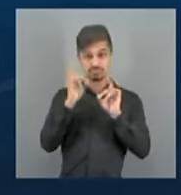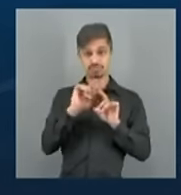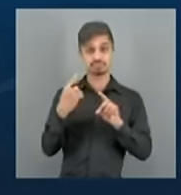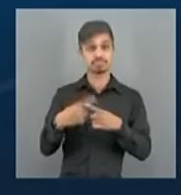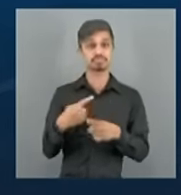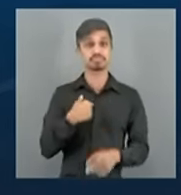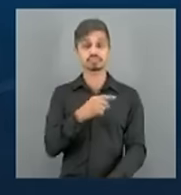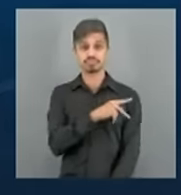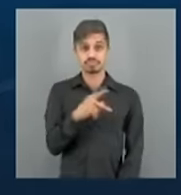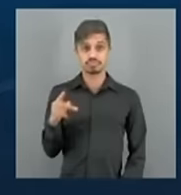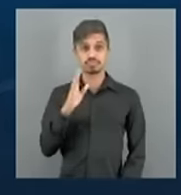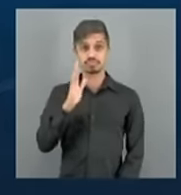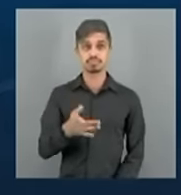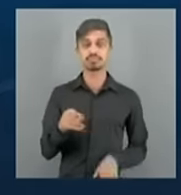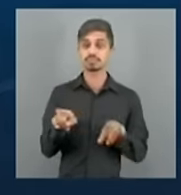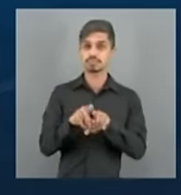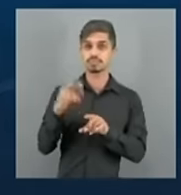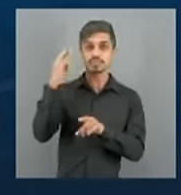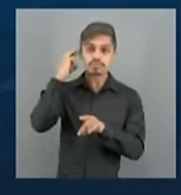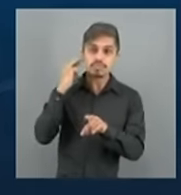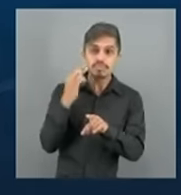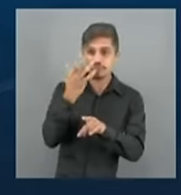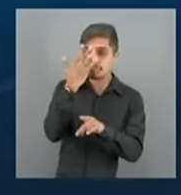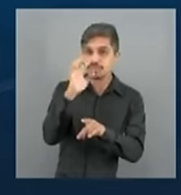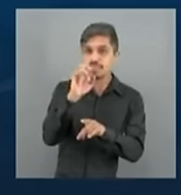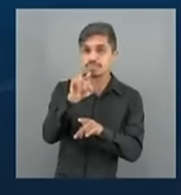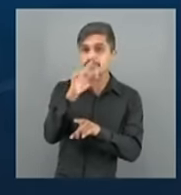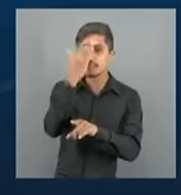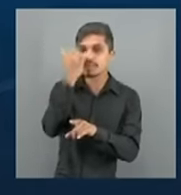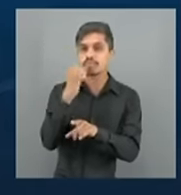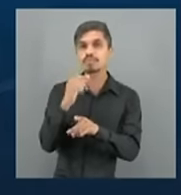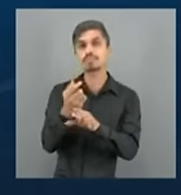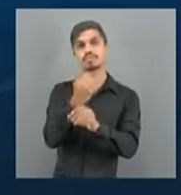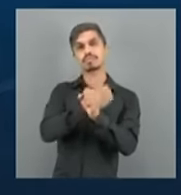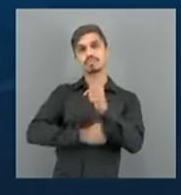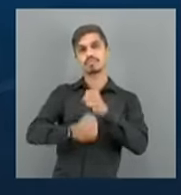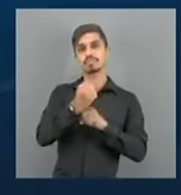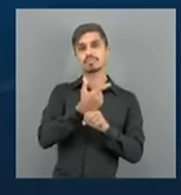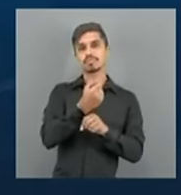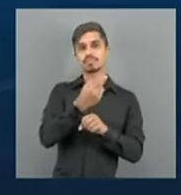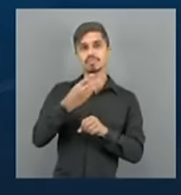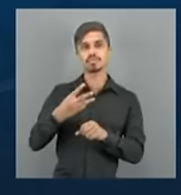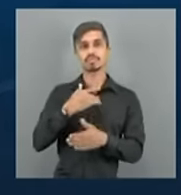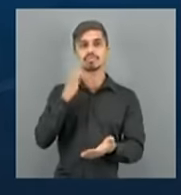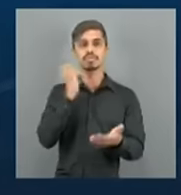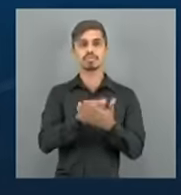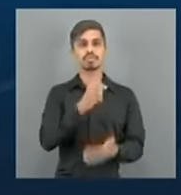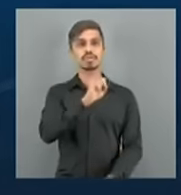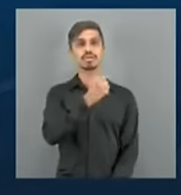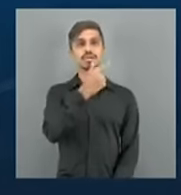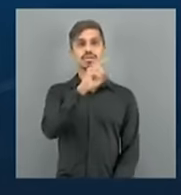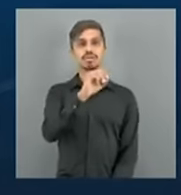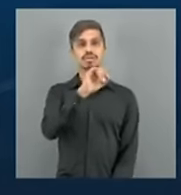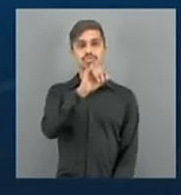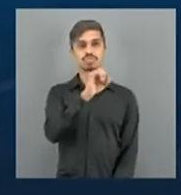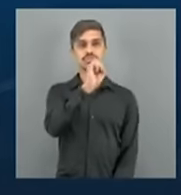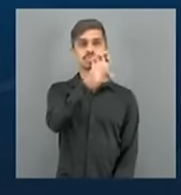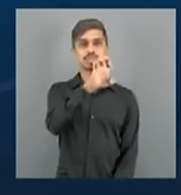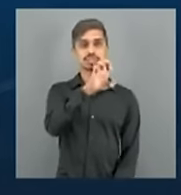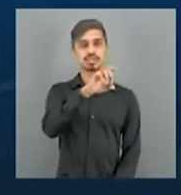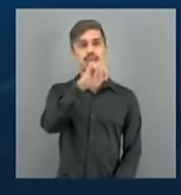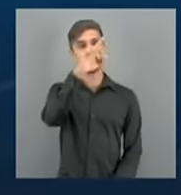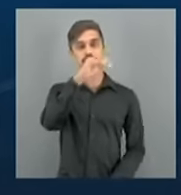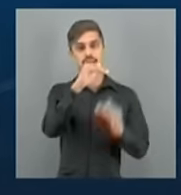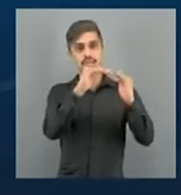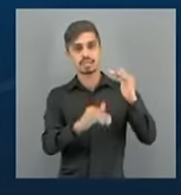presidente. Inclusive, Romário, não sei se você soube, o ano passado, 2023, eu comprei o São José e acabei caindo no TJD